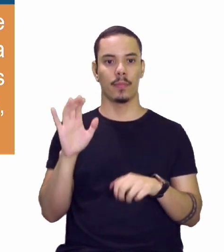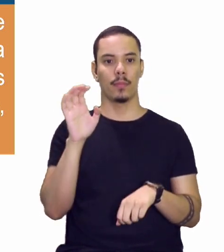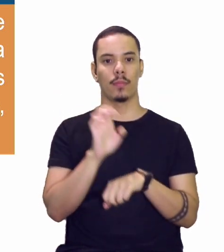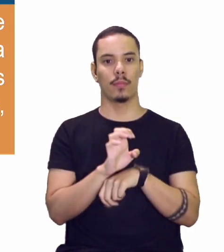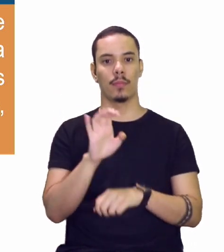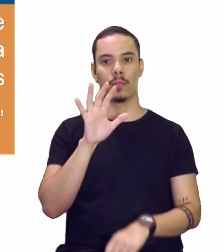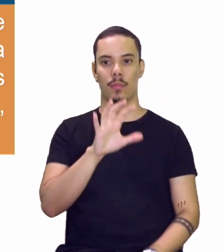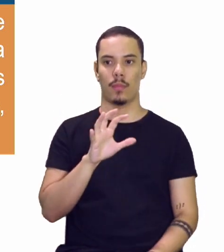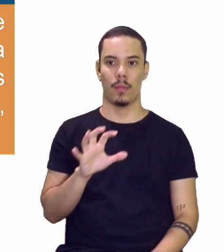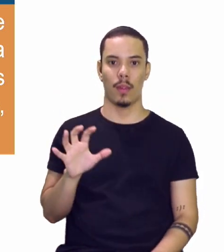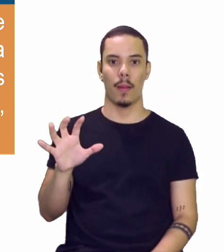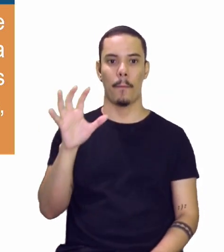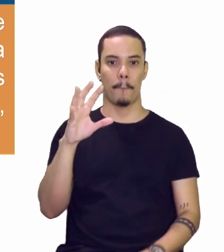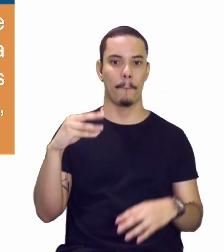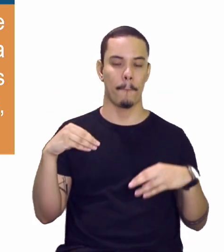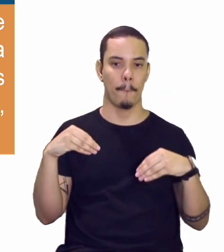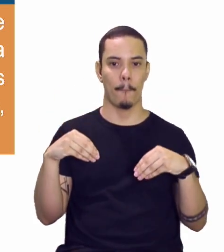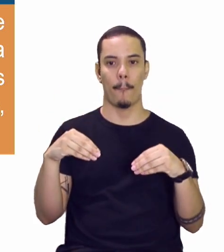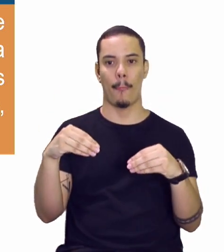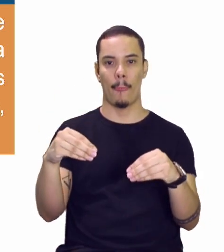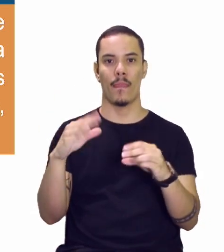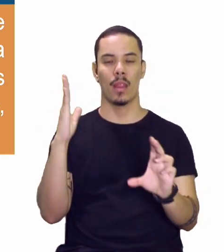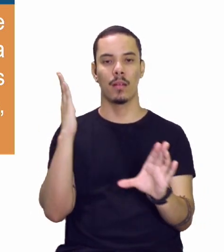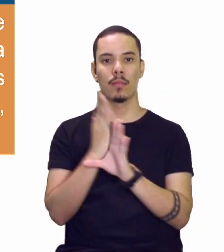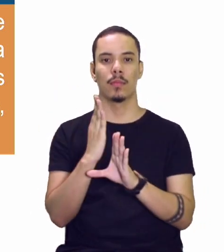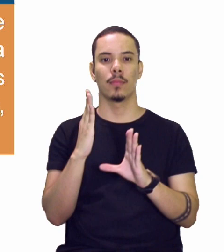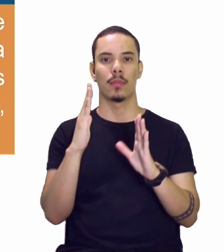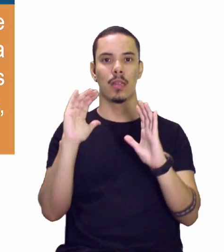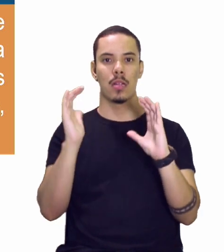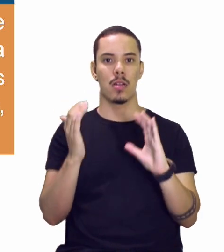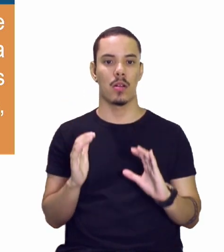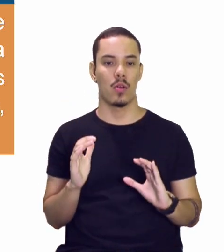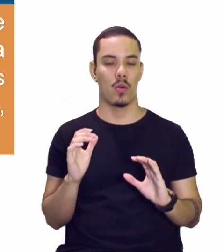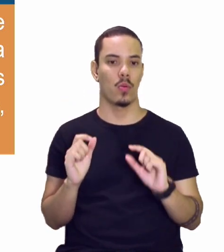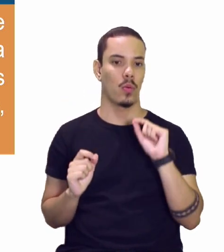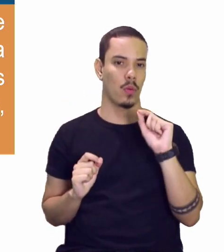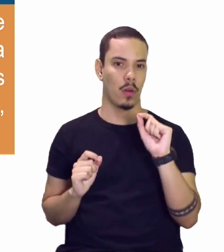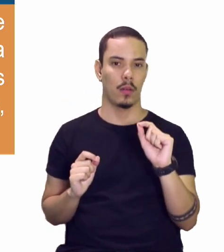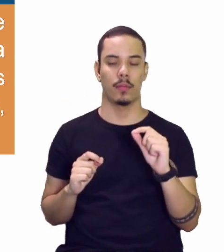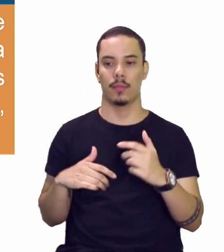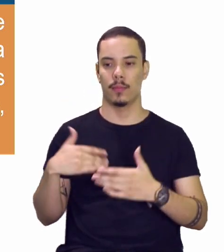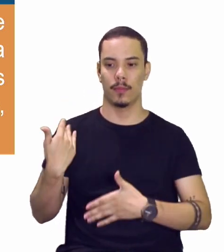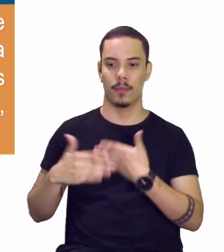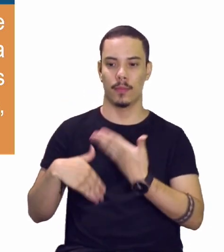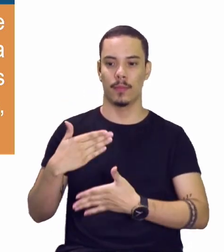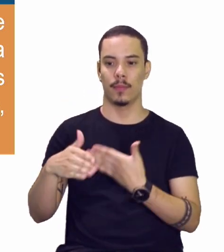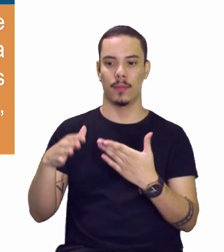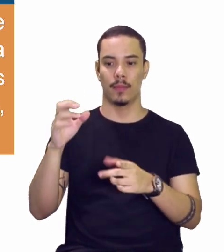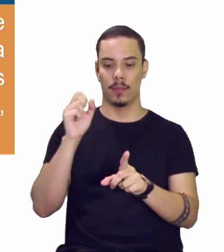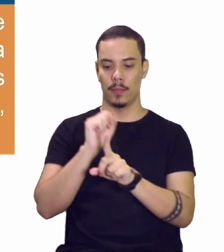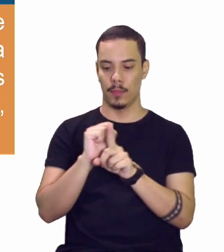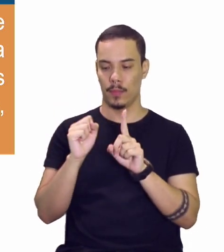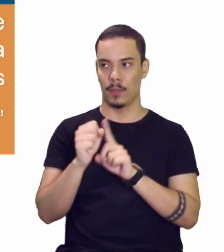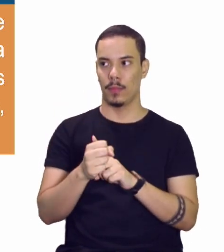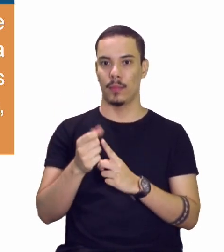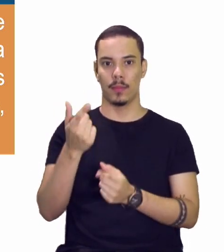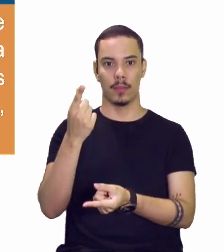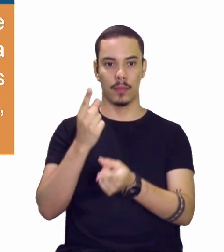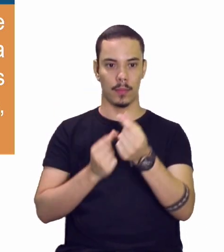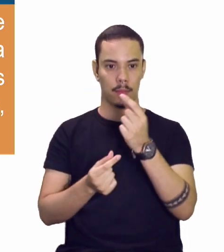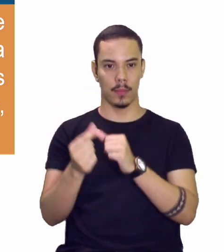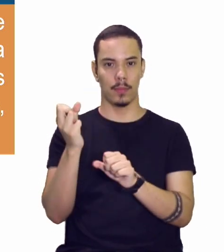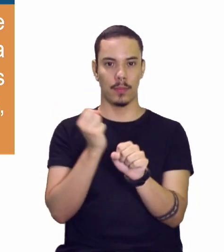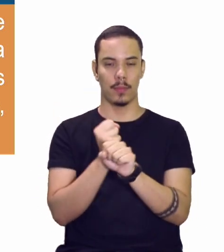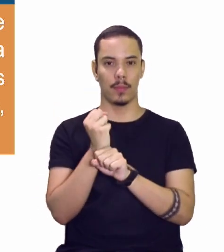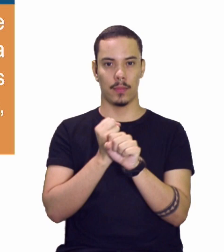de territorialidade. Diante disso, analisando o quê? O desenvolvimento socioeconômico ao longo